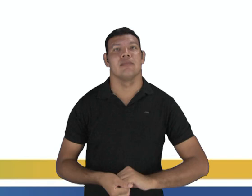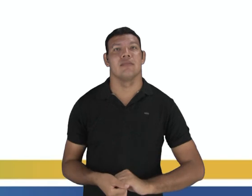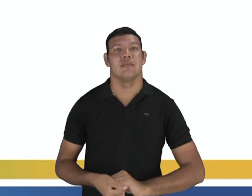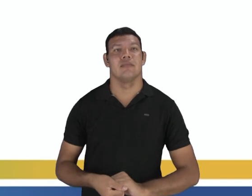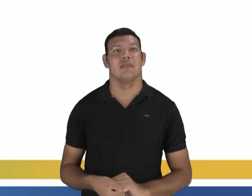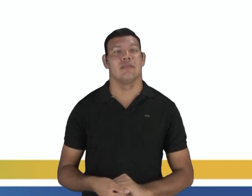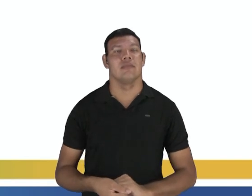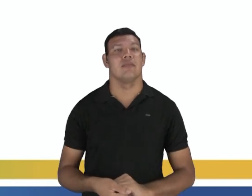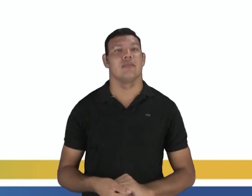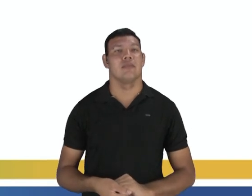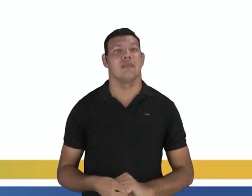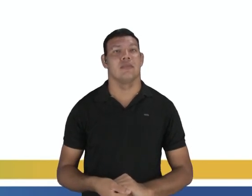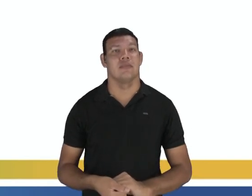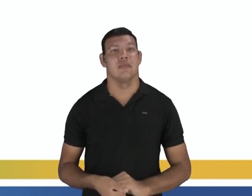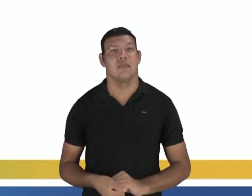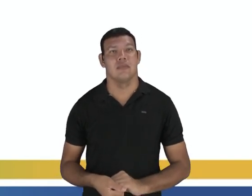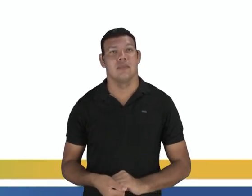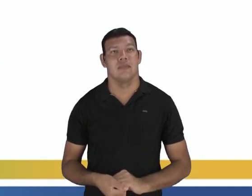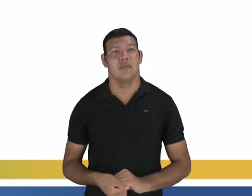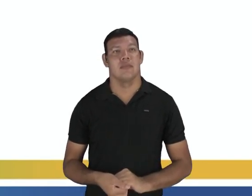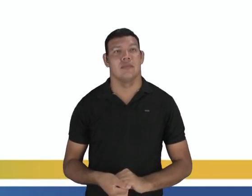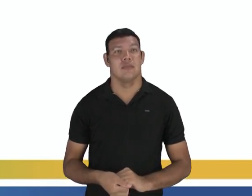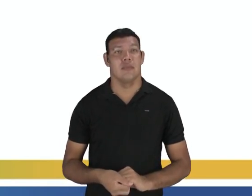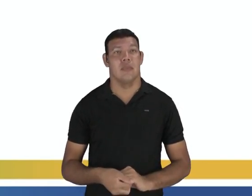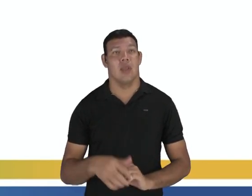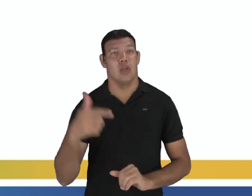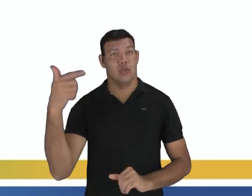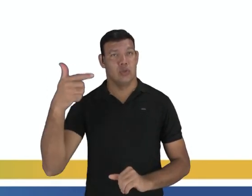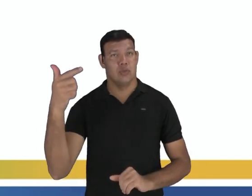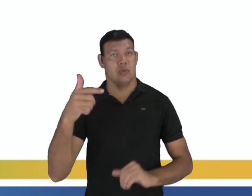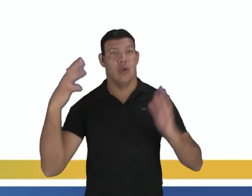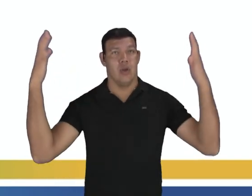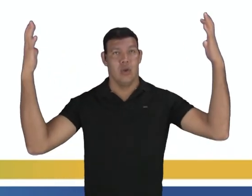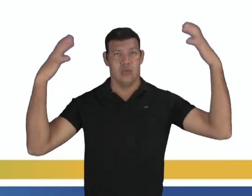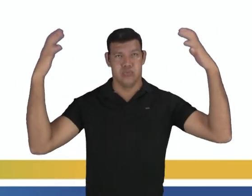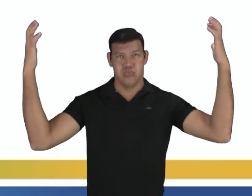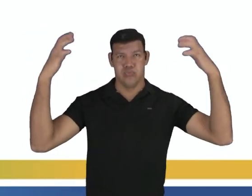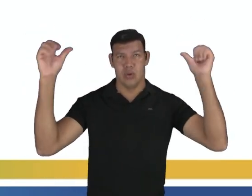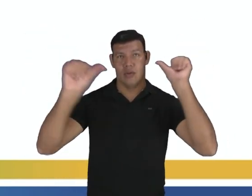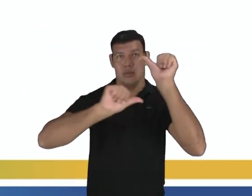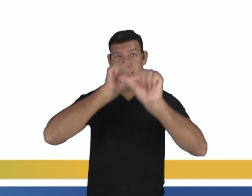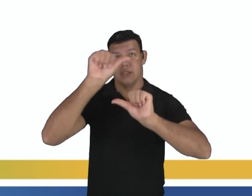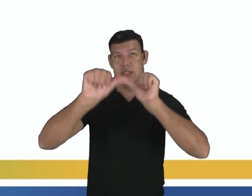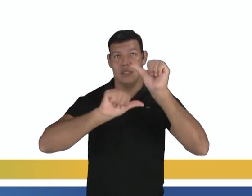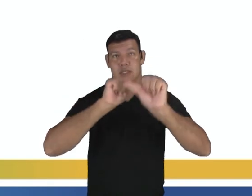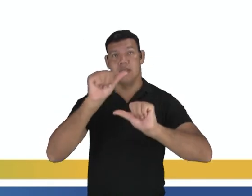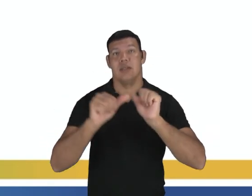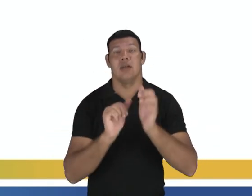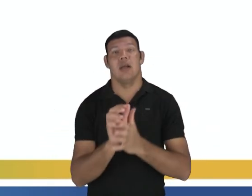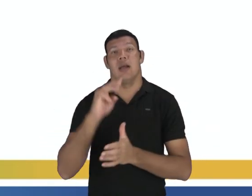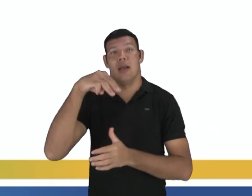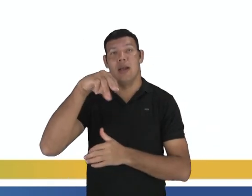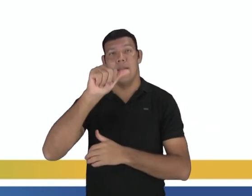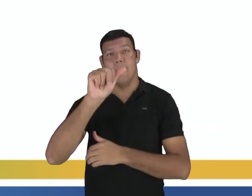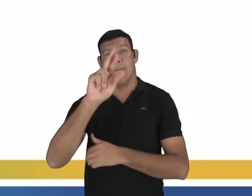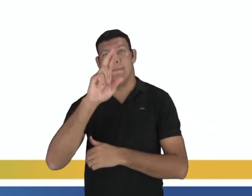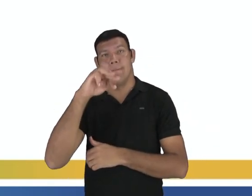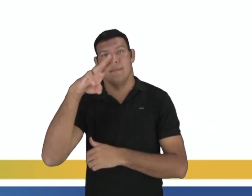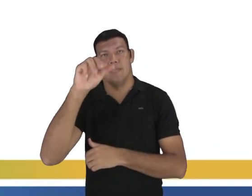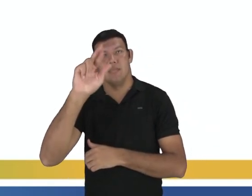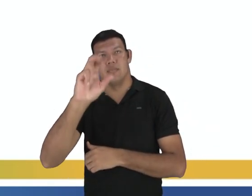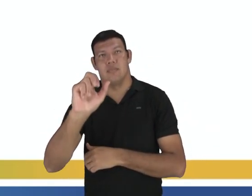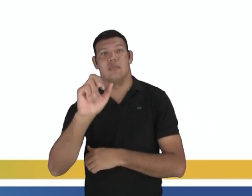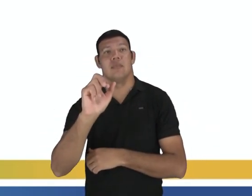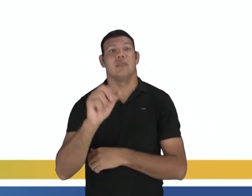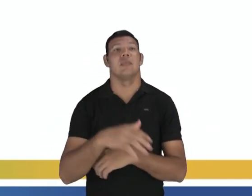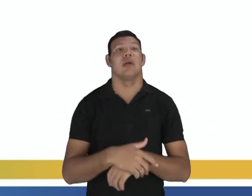energia, a gente tem a água líquida. A chuva ácida transforma a superfície do mármore de estátuas gregas